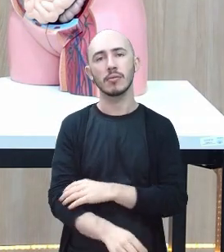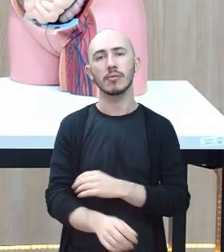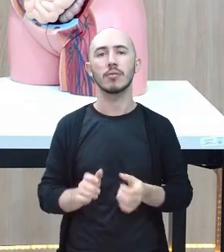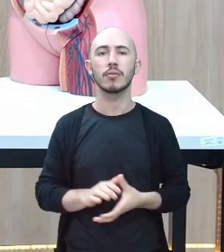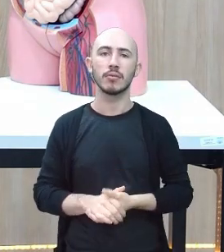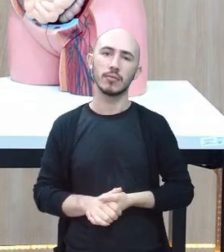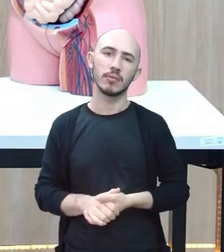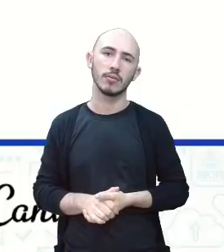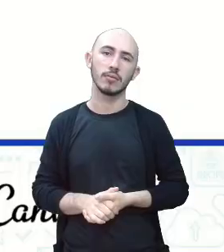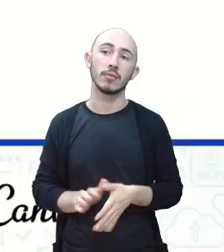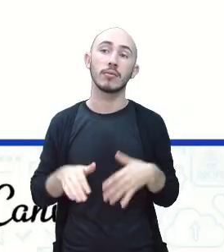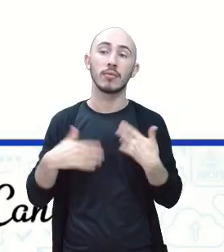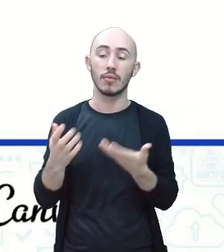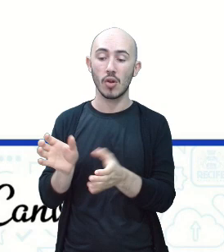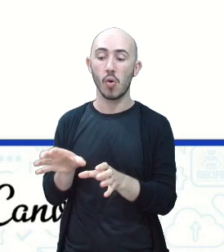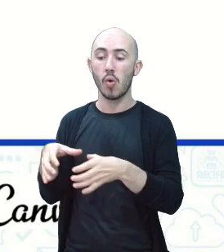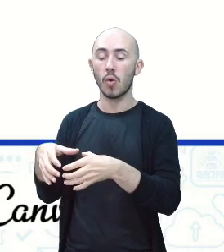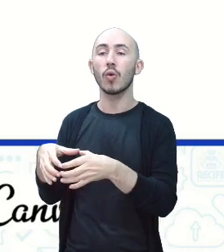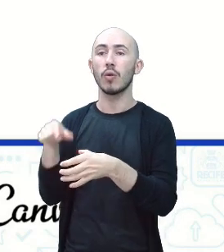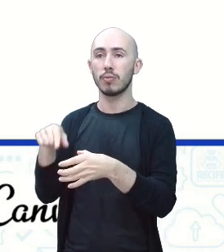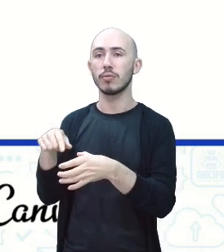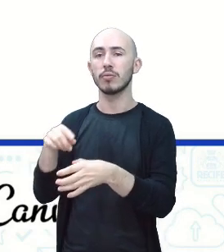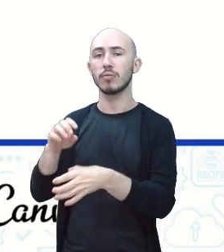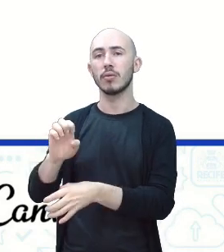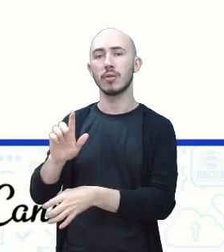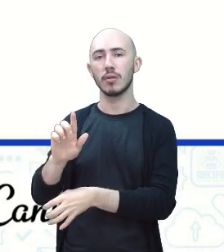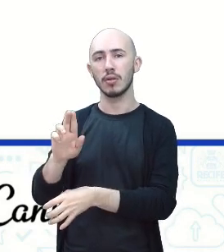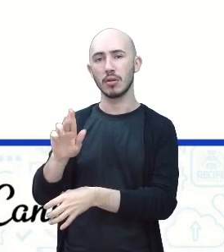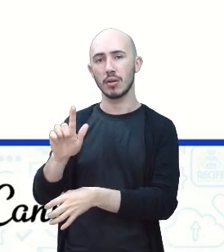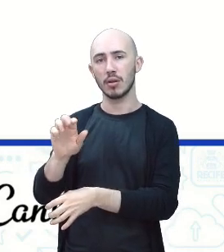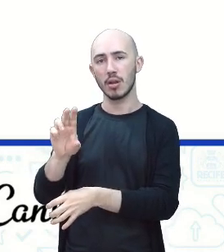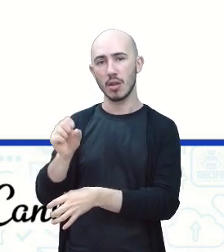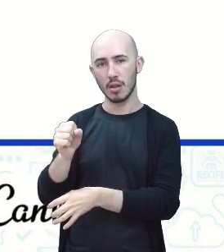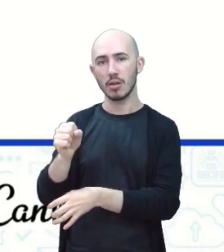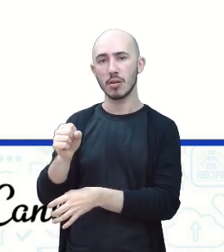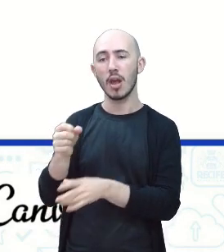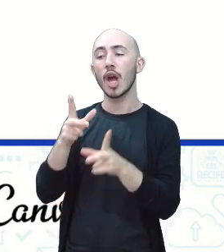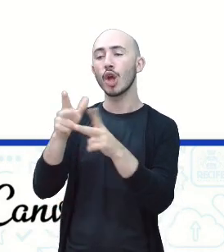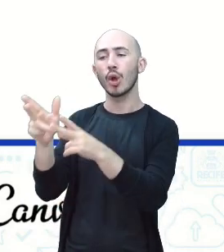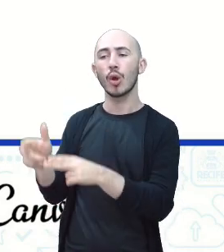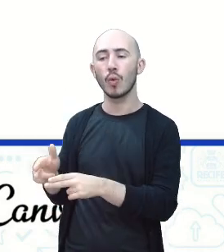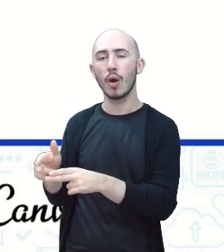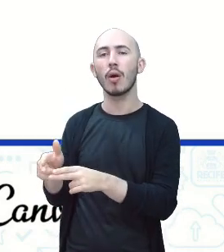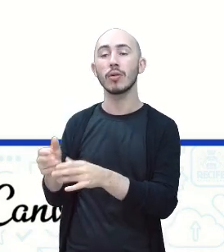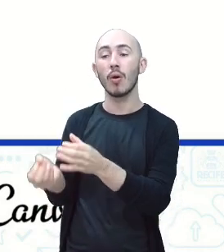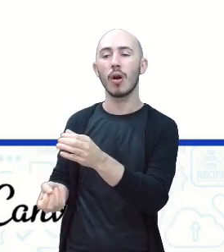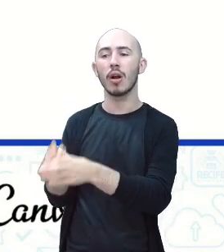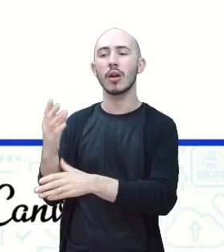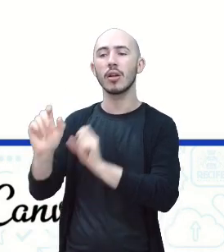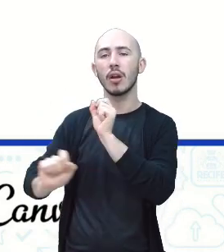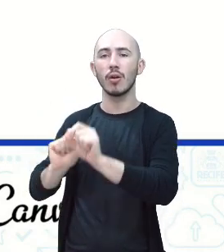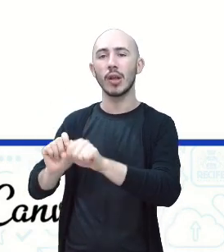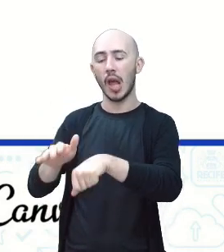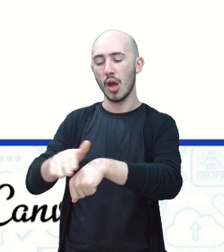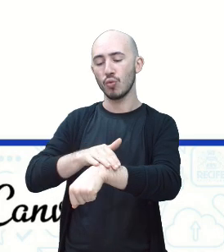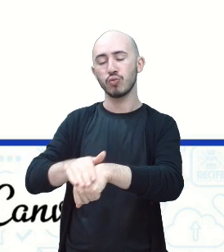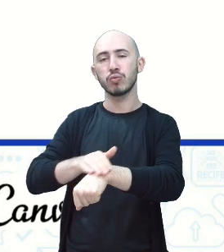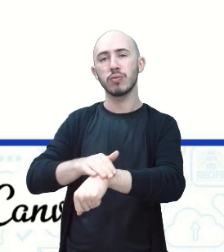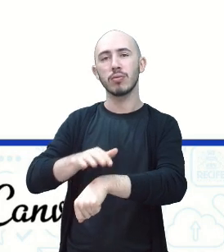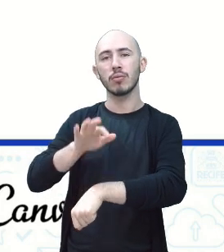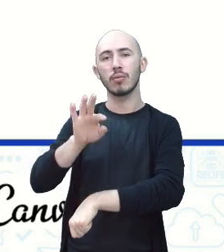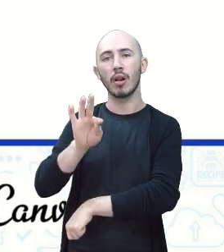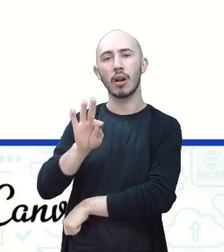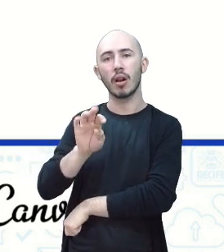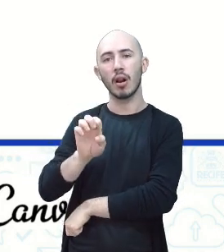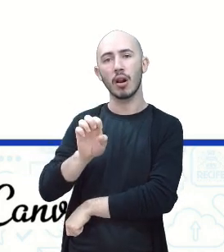Um grupo de células semelhantes, elas formam um tecido. Nós vimos que começamos